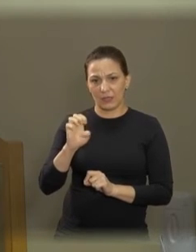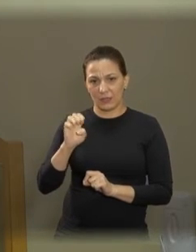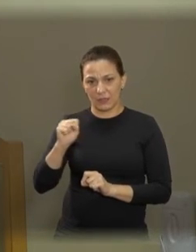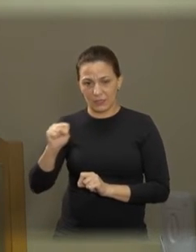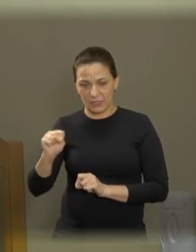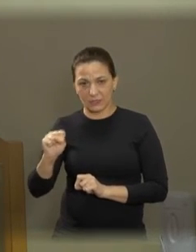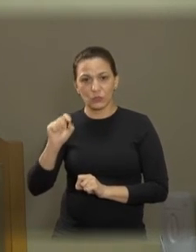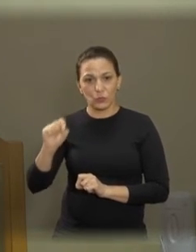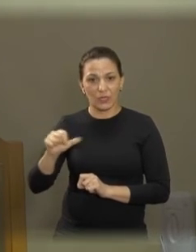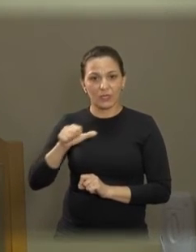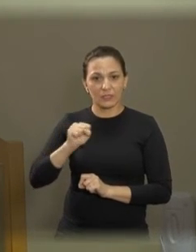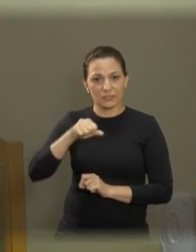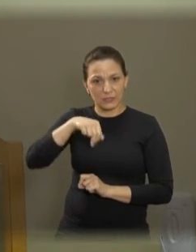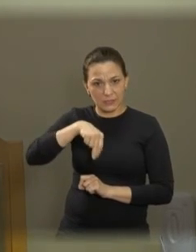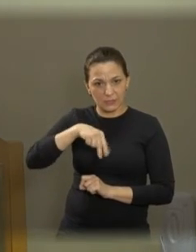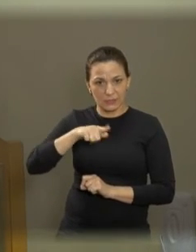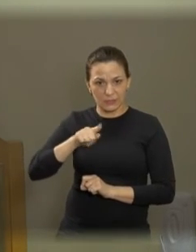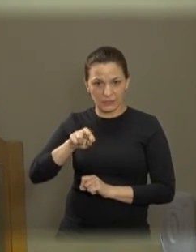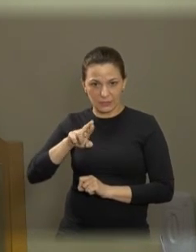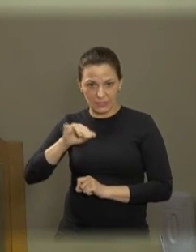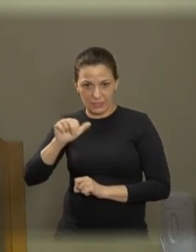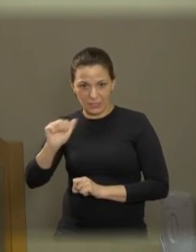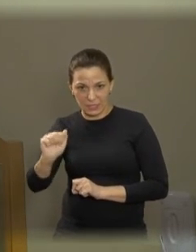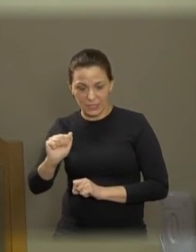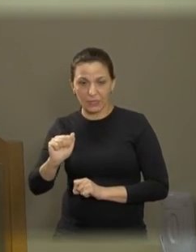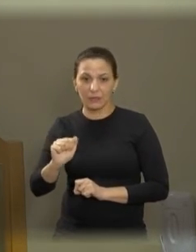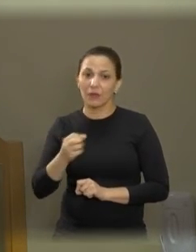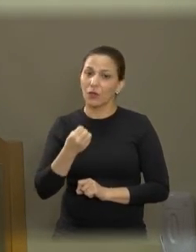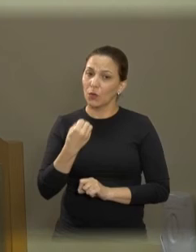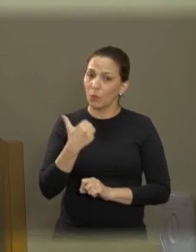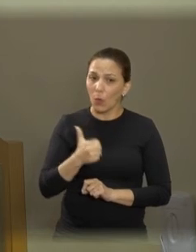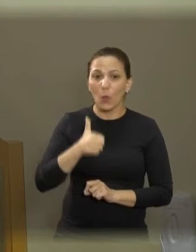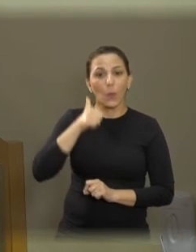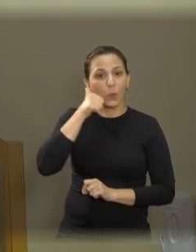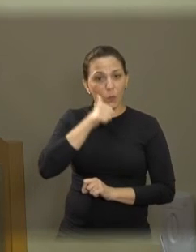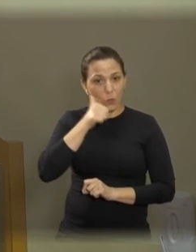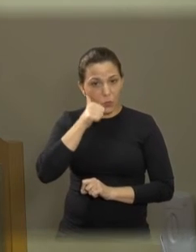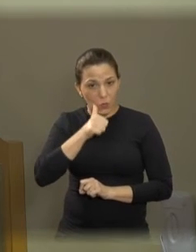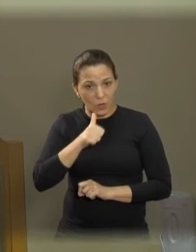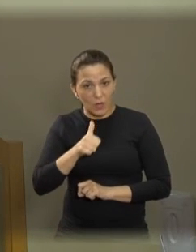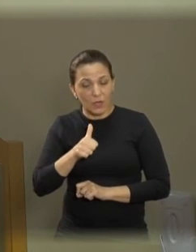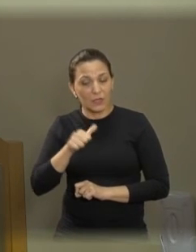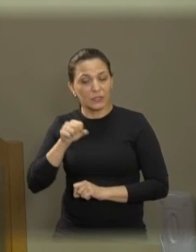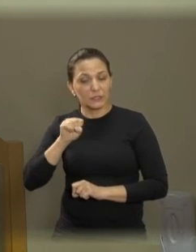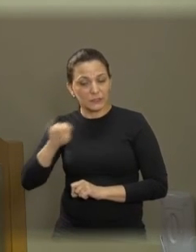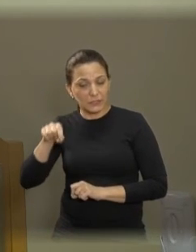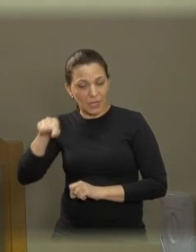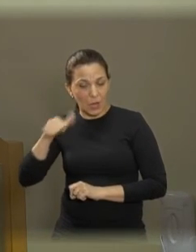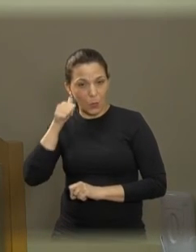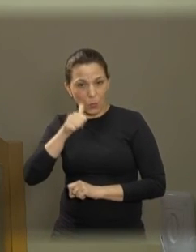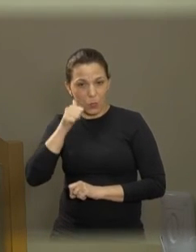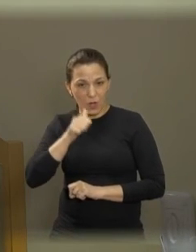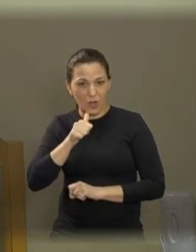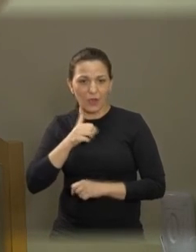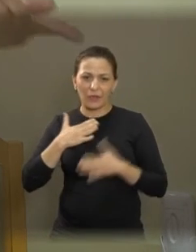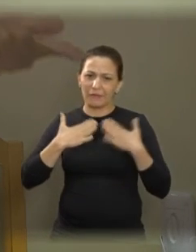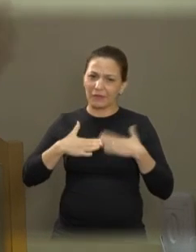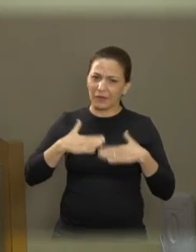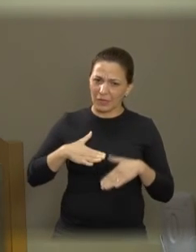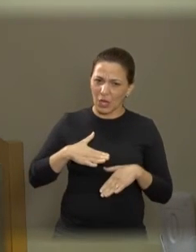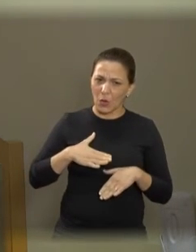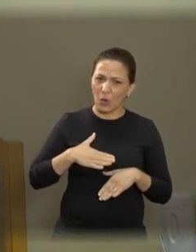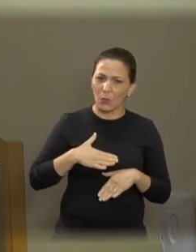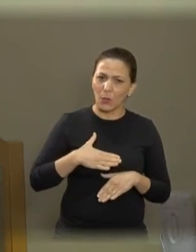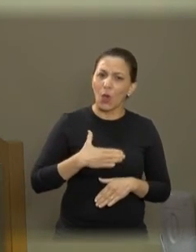considerasse a sangria como algo bom, inclusive em homens, já que a mulher fica melhor, mais calma. Quando sangra, se você estiver nervoso,